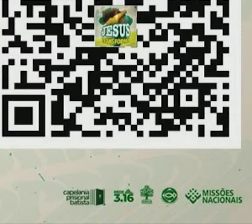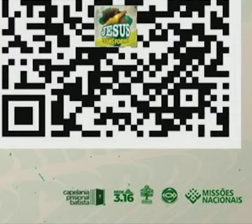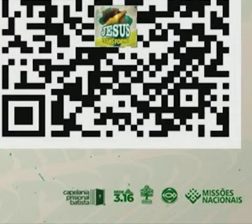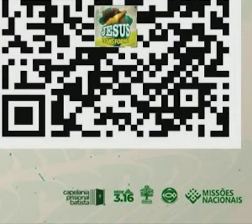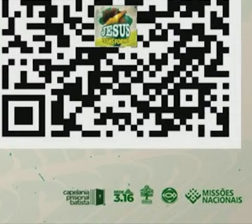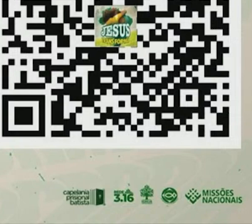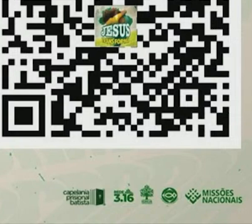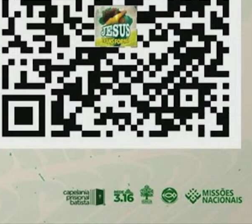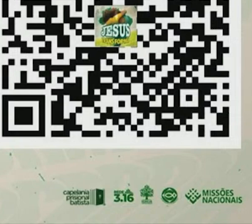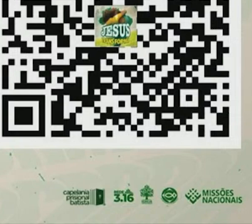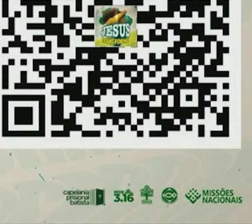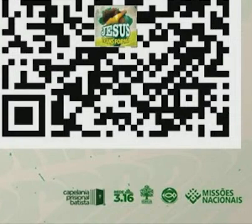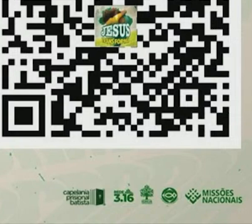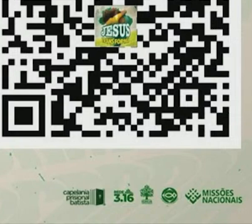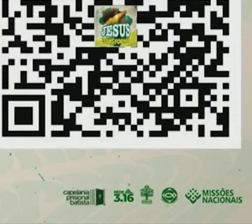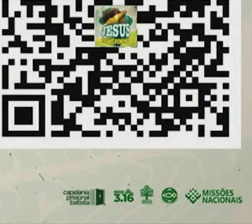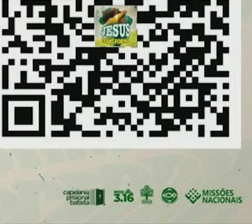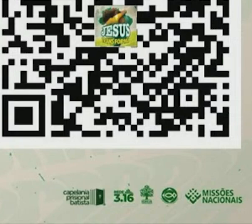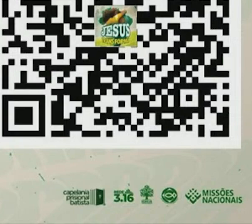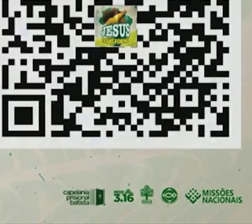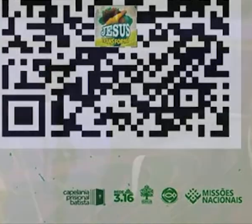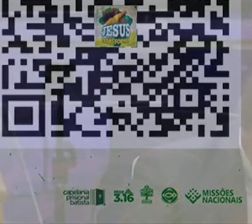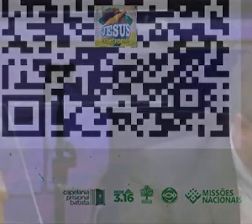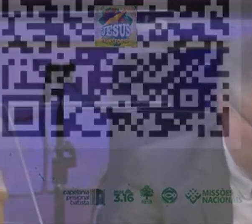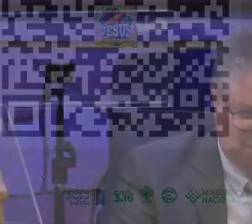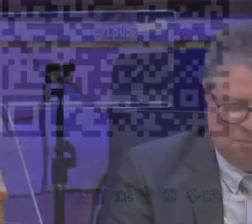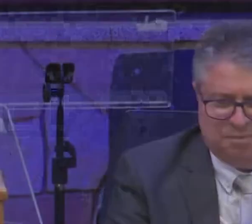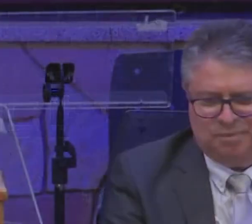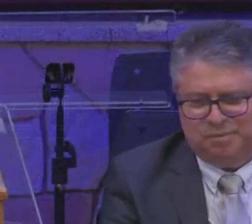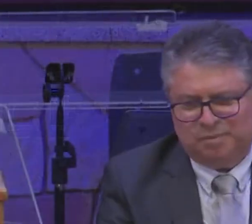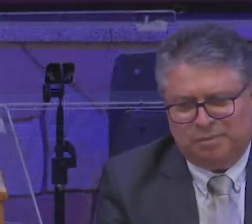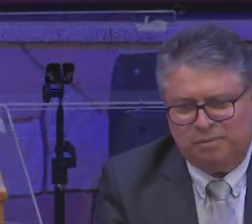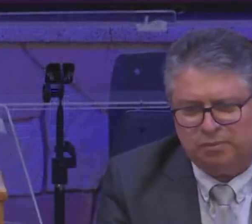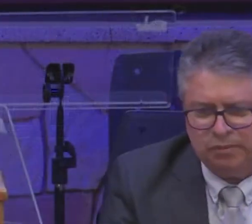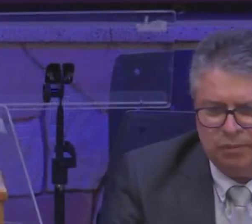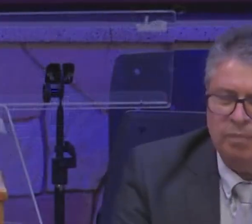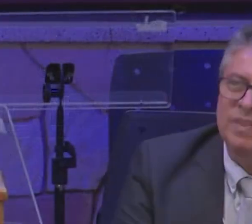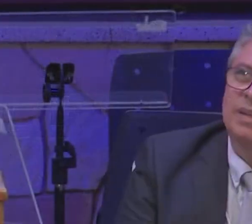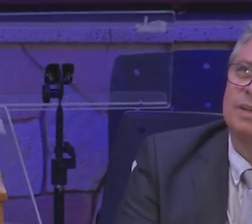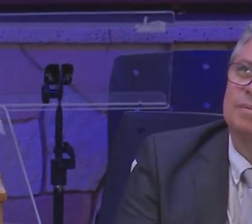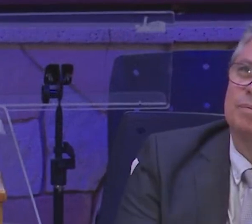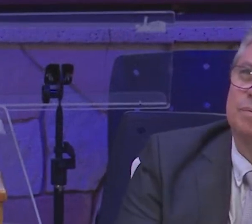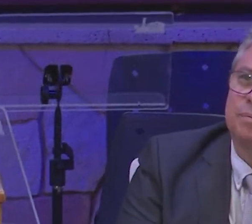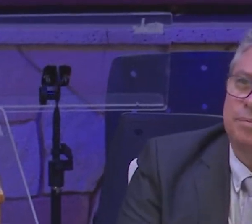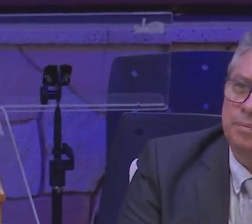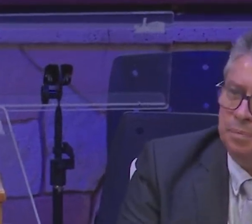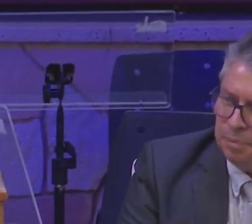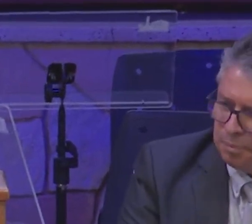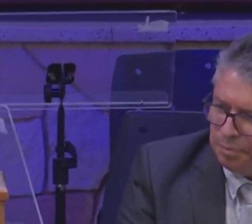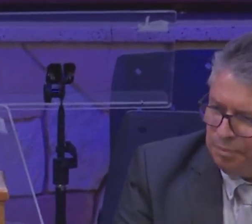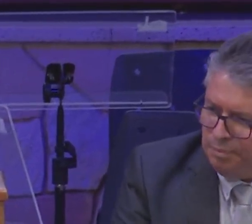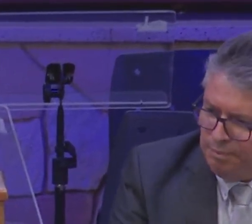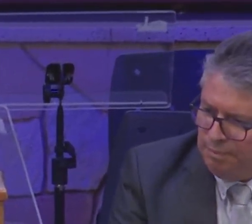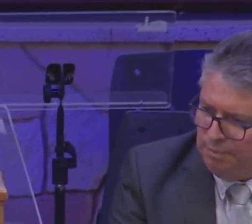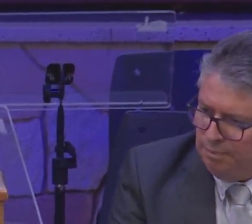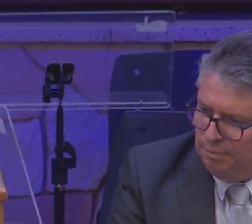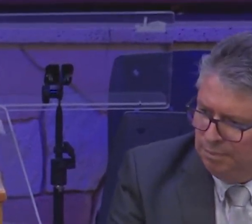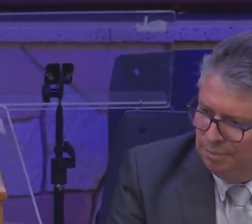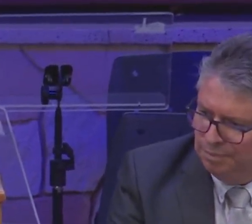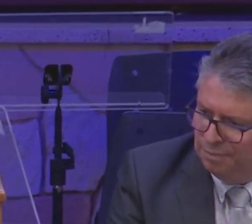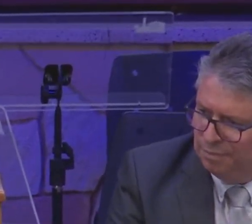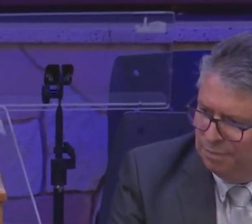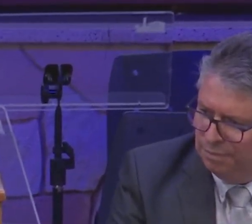Pareceu aquela sala de criança. A professora diz e depois as crianças